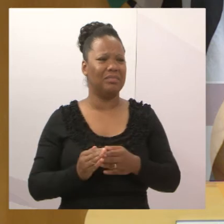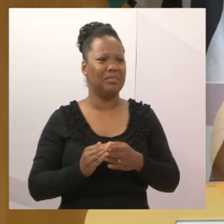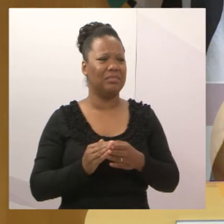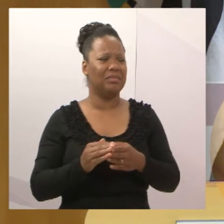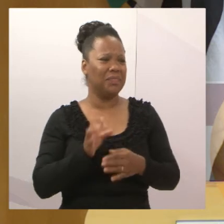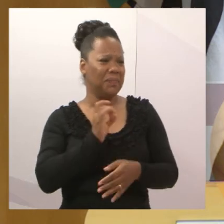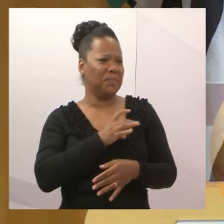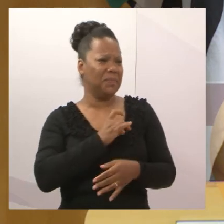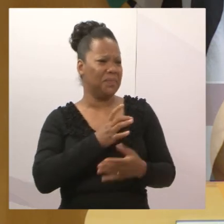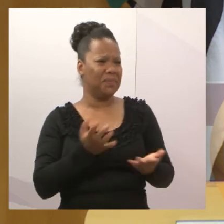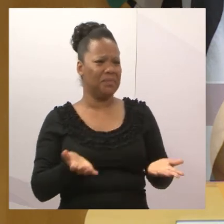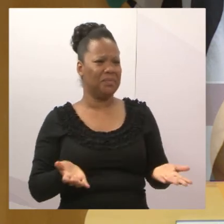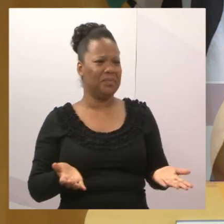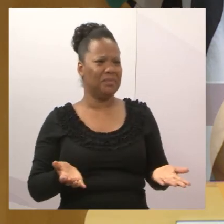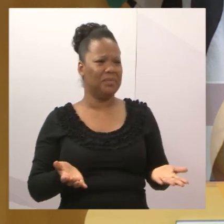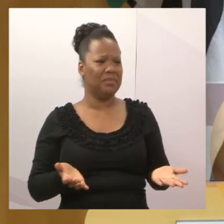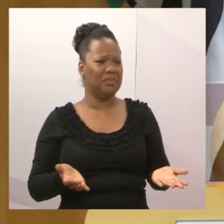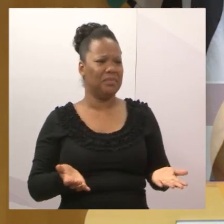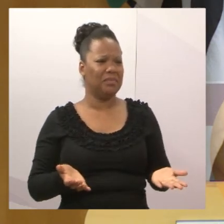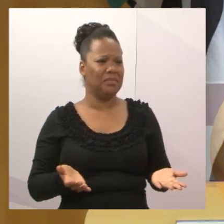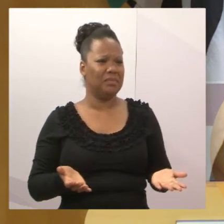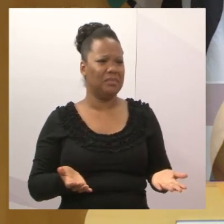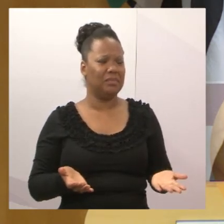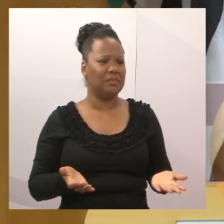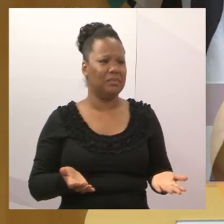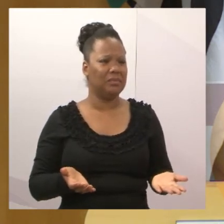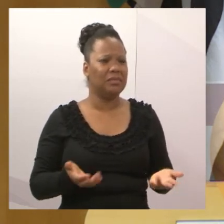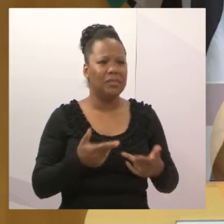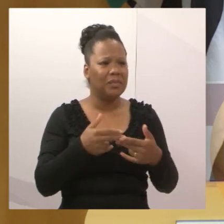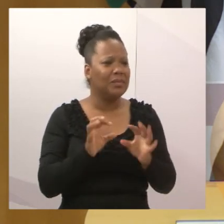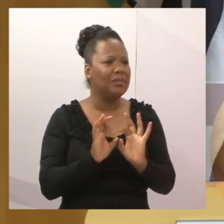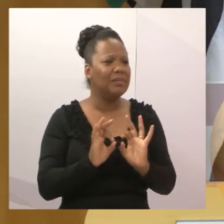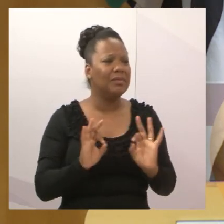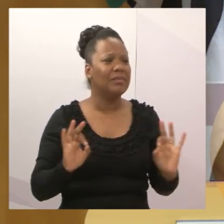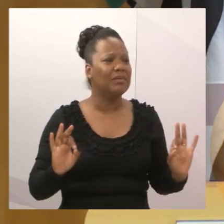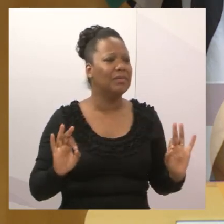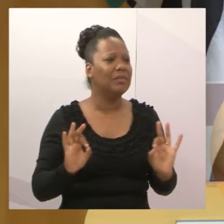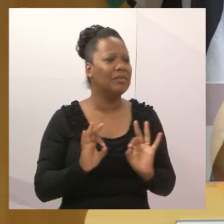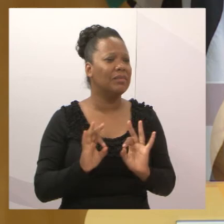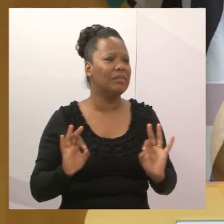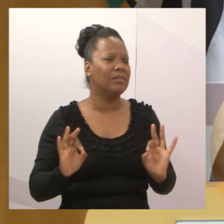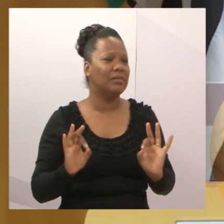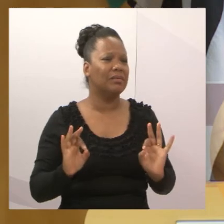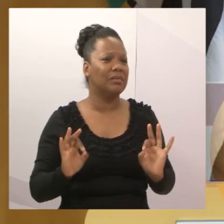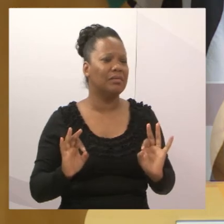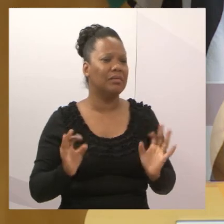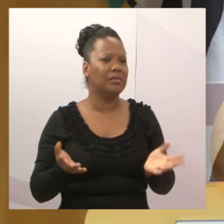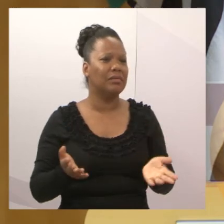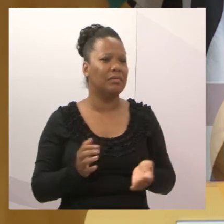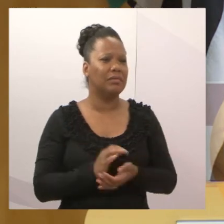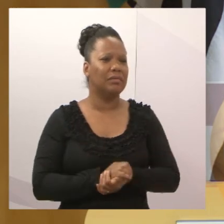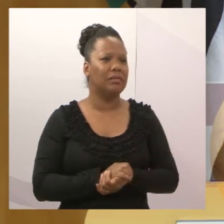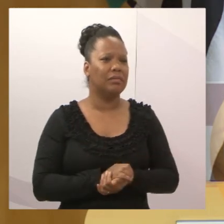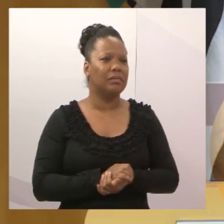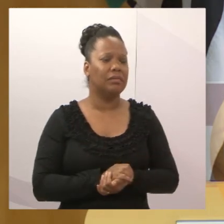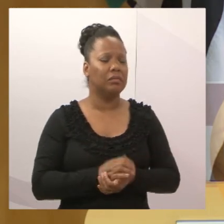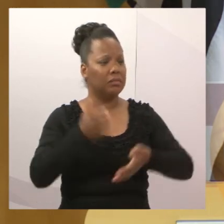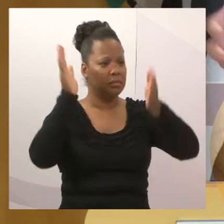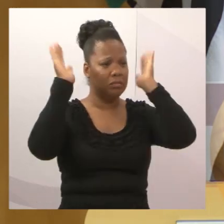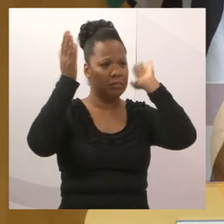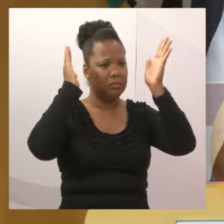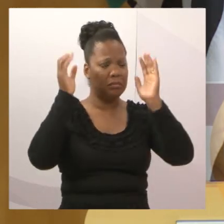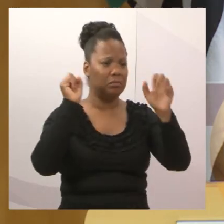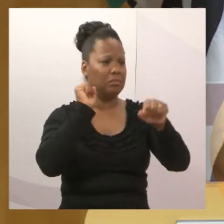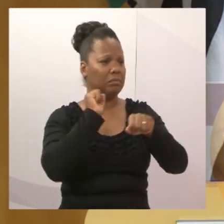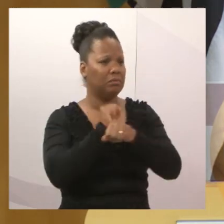medo, gente. São detalhes. Eu estou falando de uma coisa tão simples, que pode parar lá um caminhão, sei